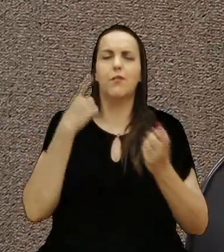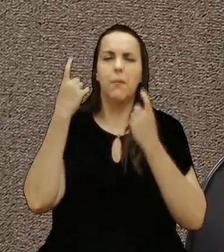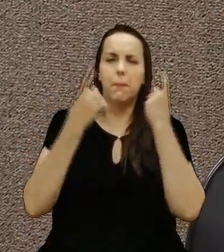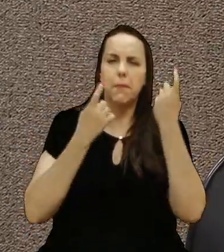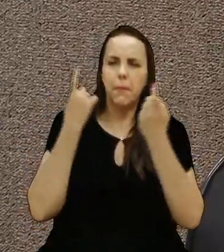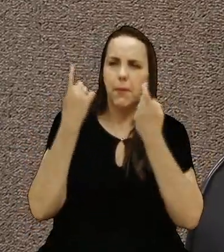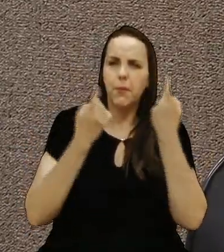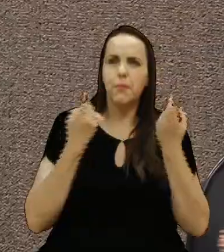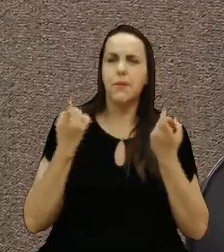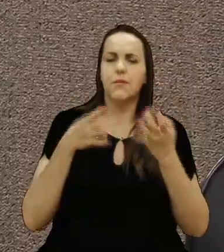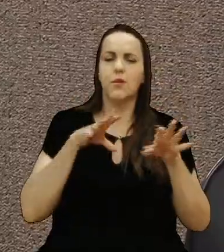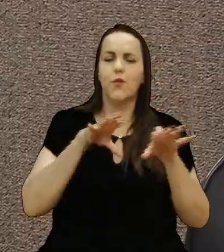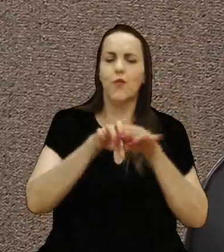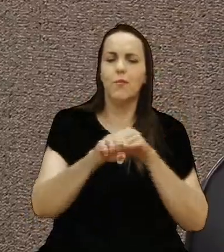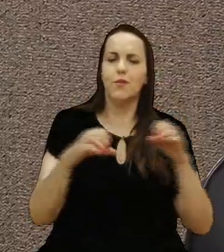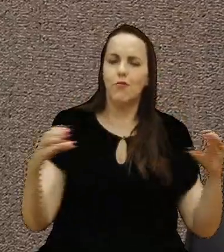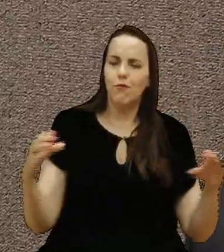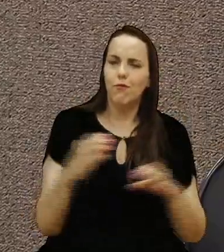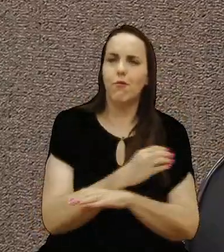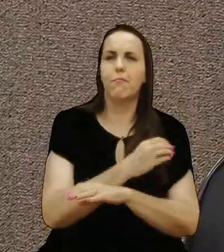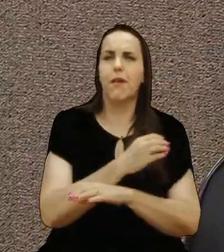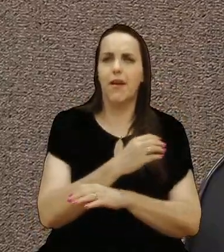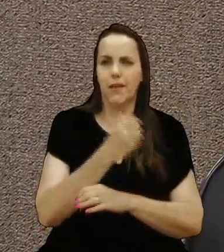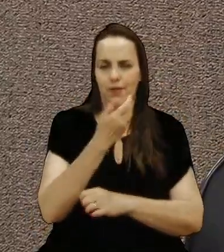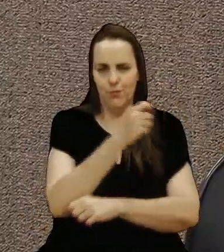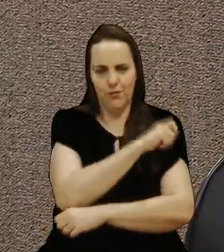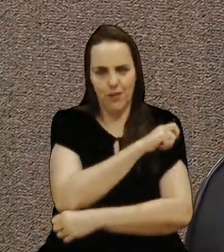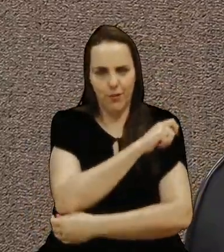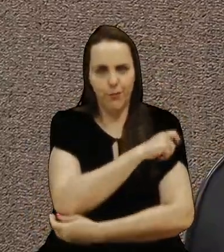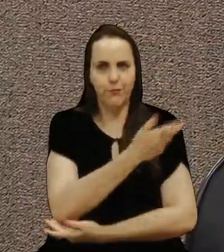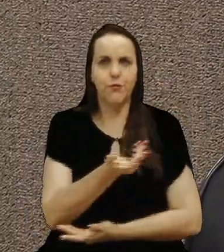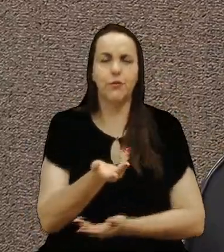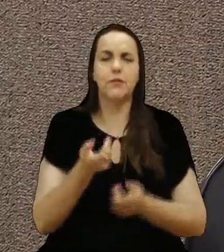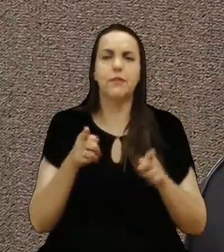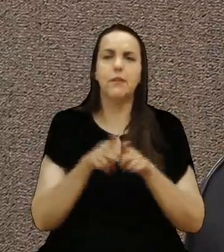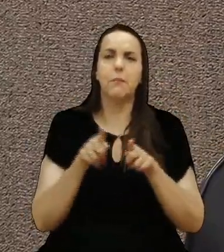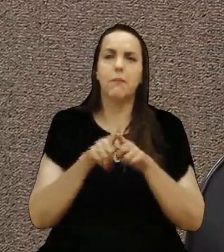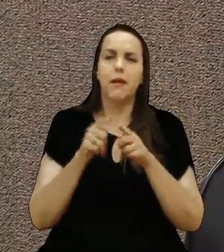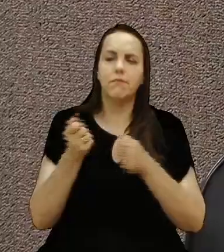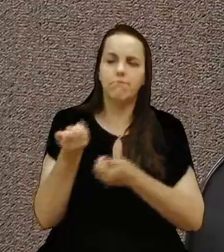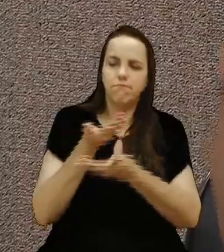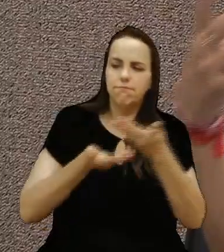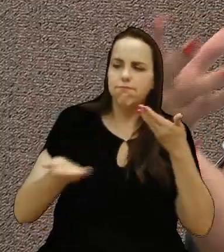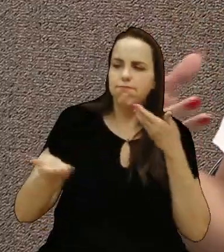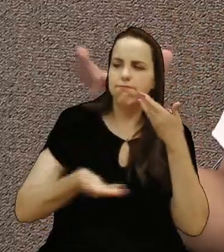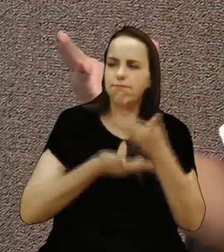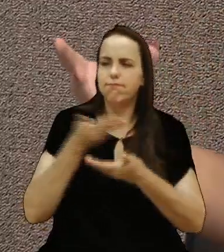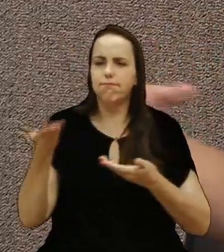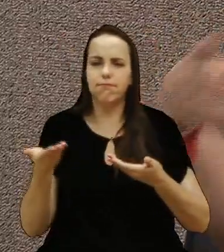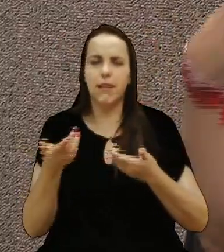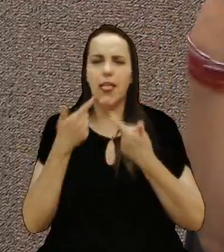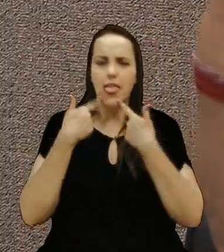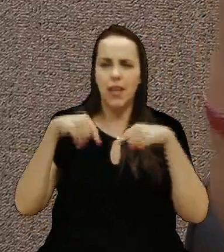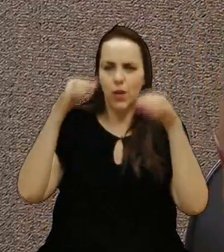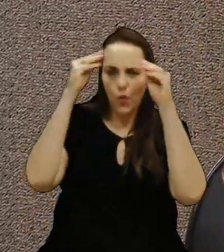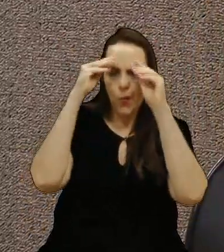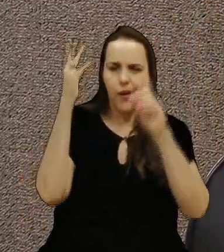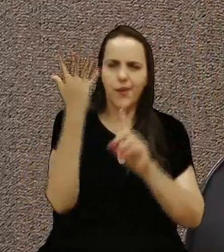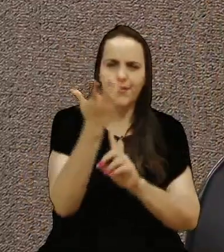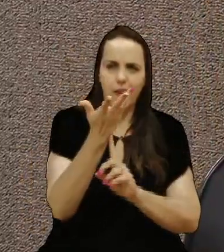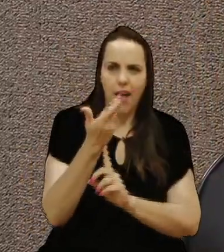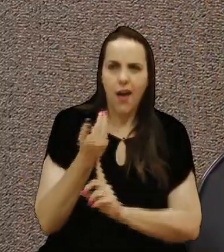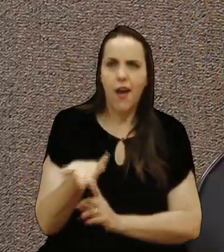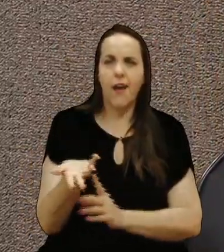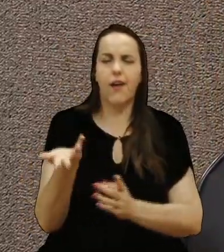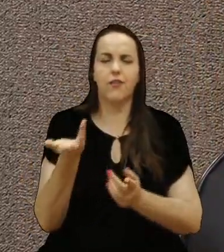muito grande com a formação integral dos estudantes, com a integração com diferentes e as variadas linguagens artísticas, né,